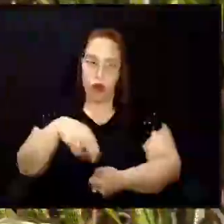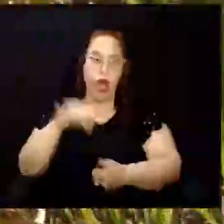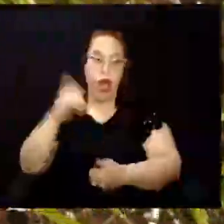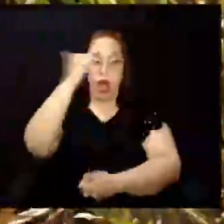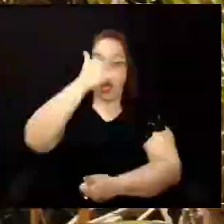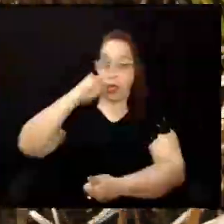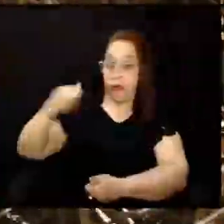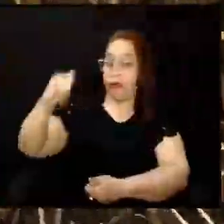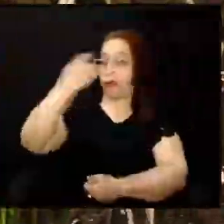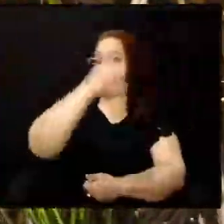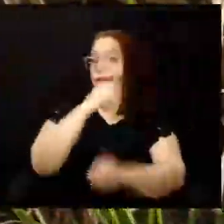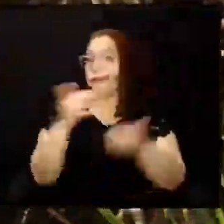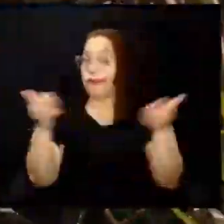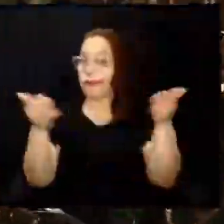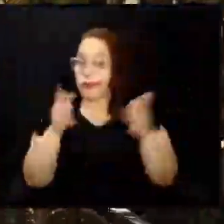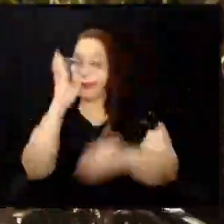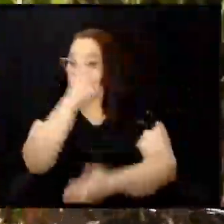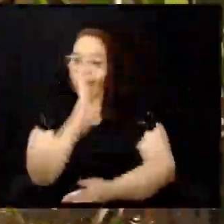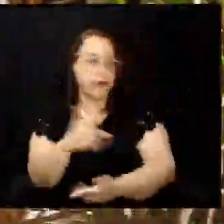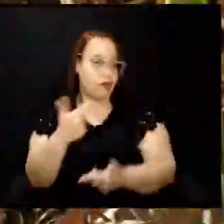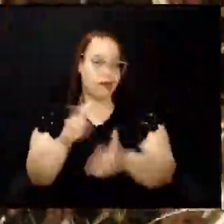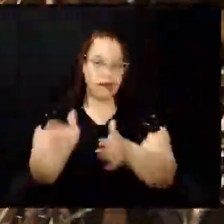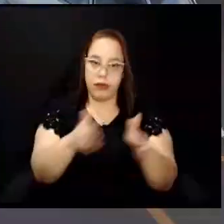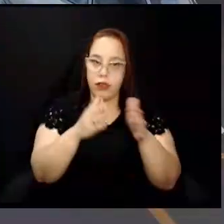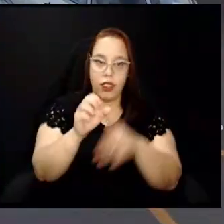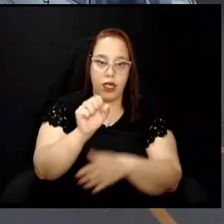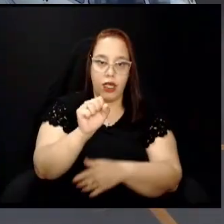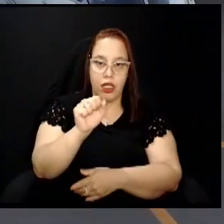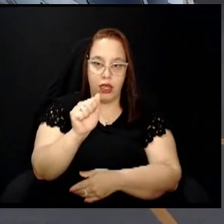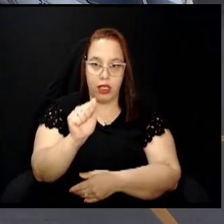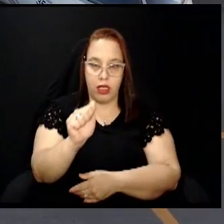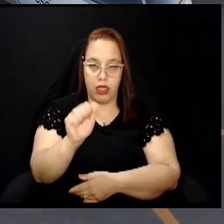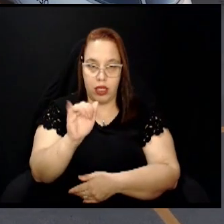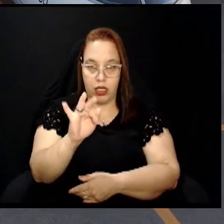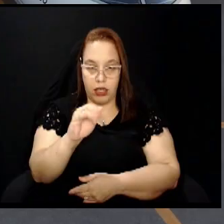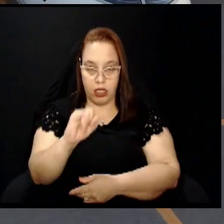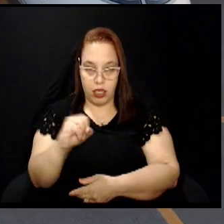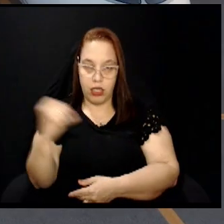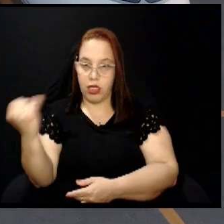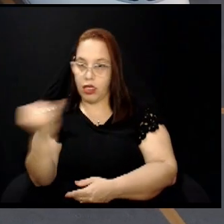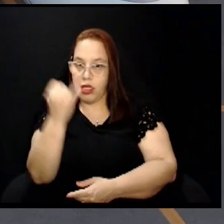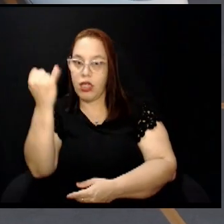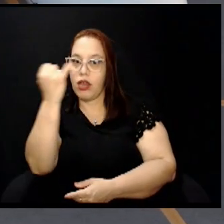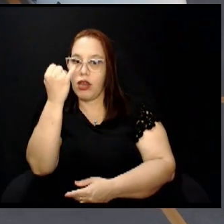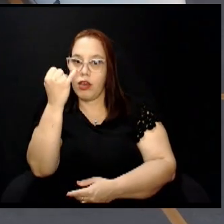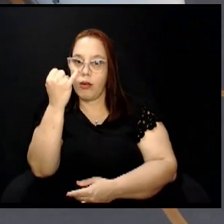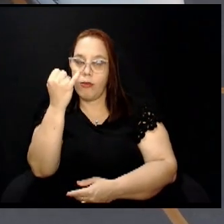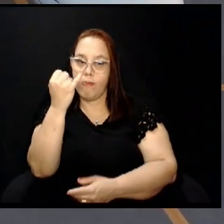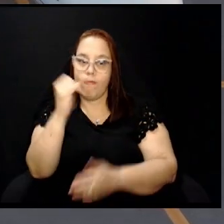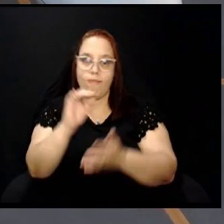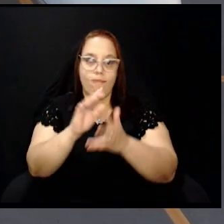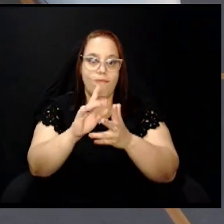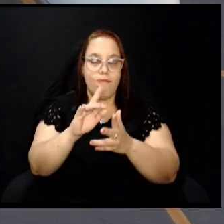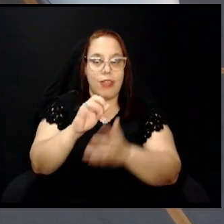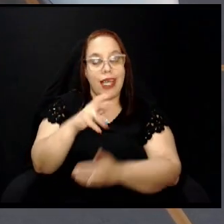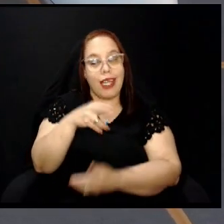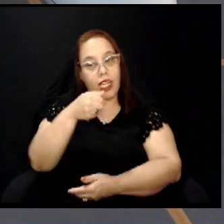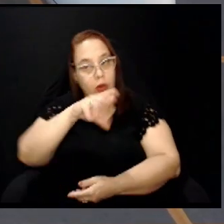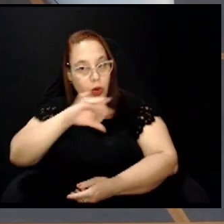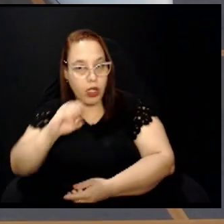aéreo. Atualmente, o Brasil não produz SAF, um combustível crucial para a descarbonização da